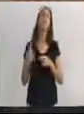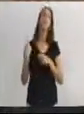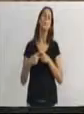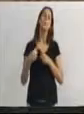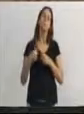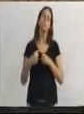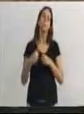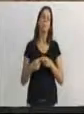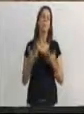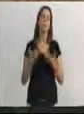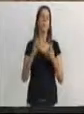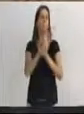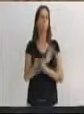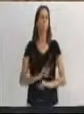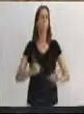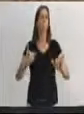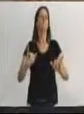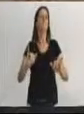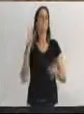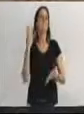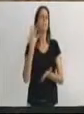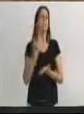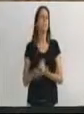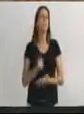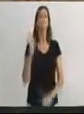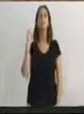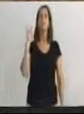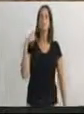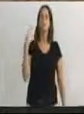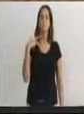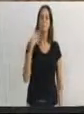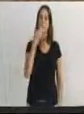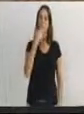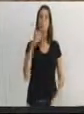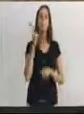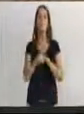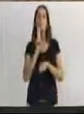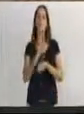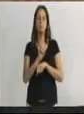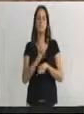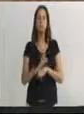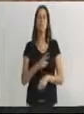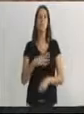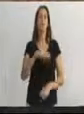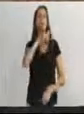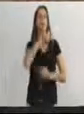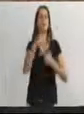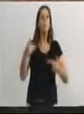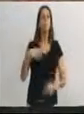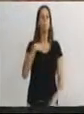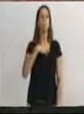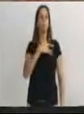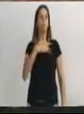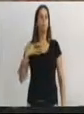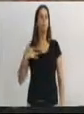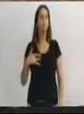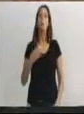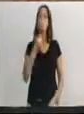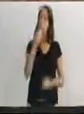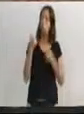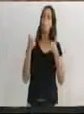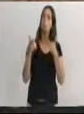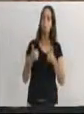seguinte registro primeiro a política de proteção ou da busca do bem estar animal em blumenau vai muito bem obrigado